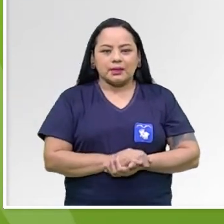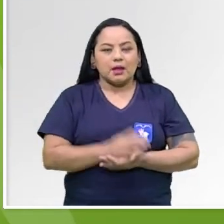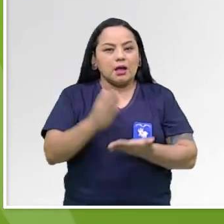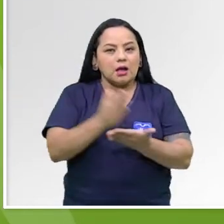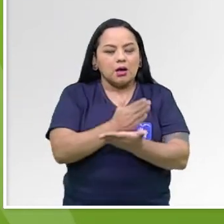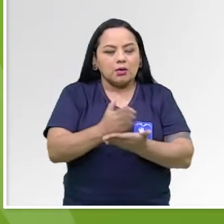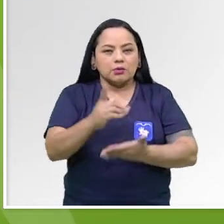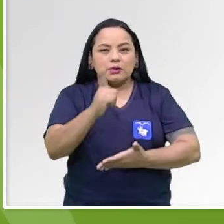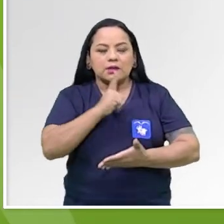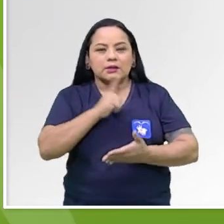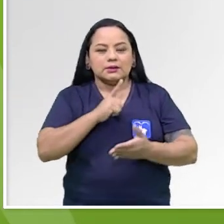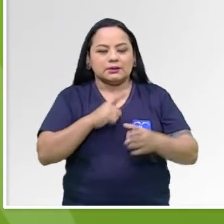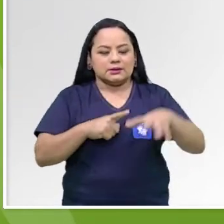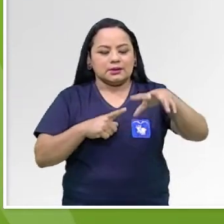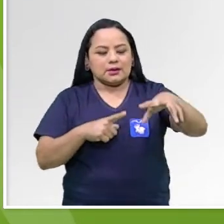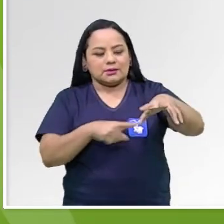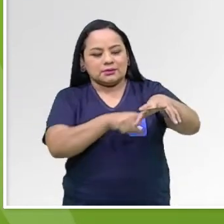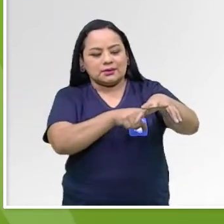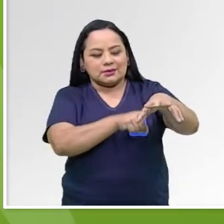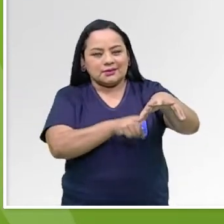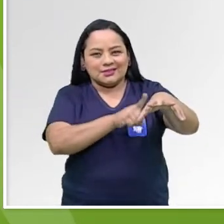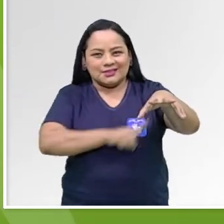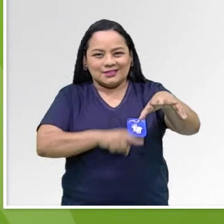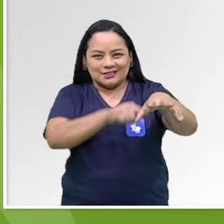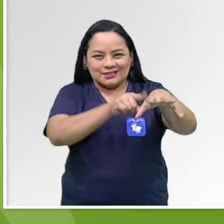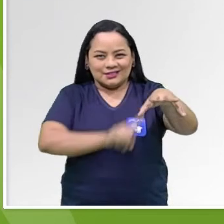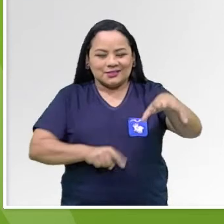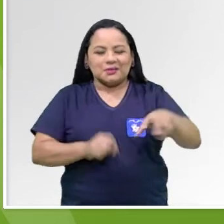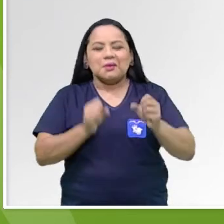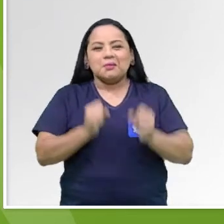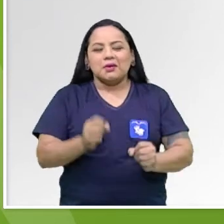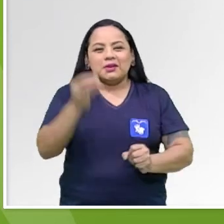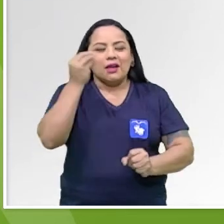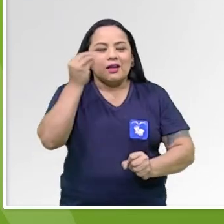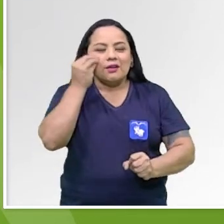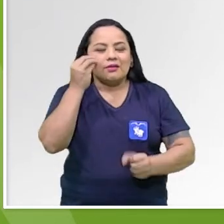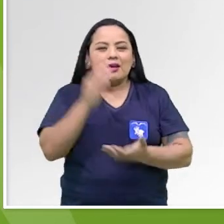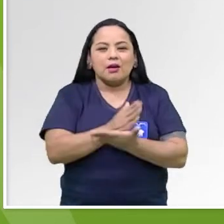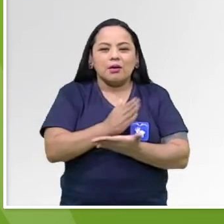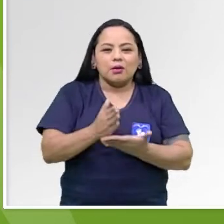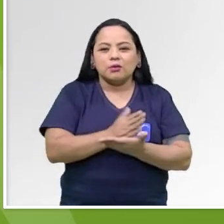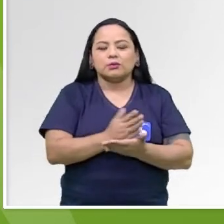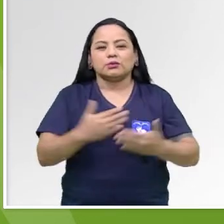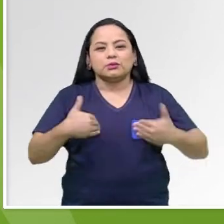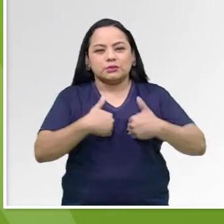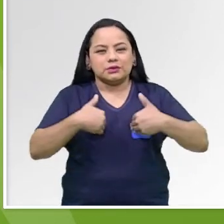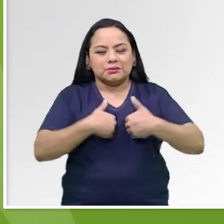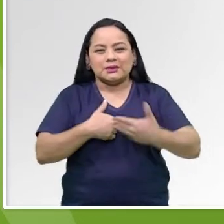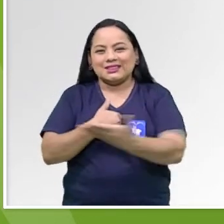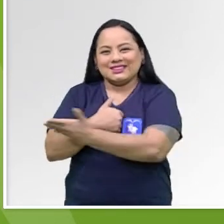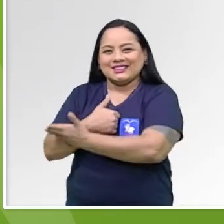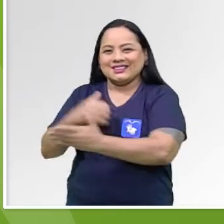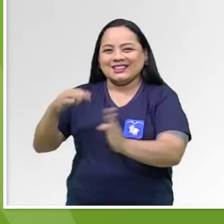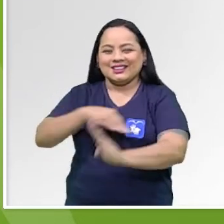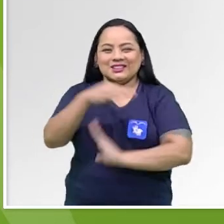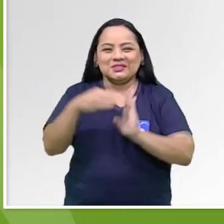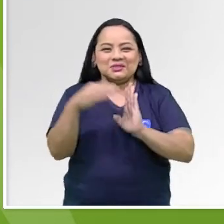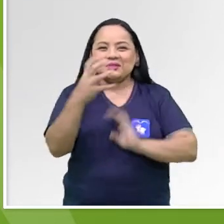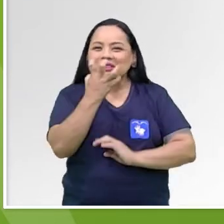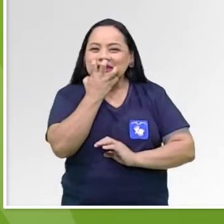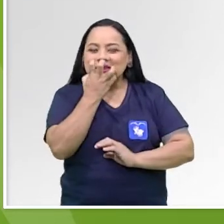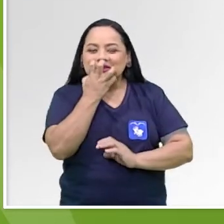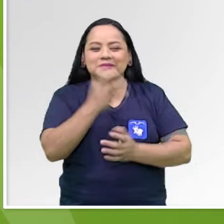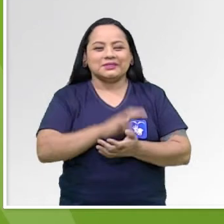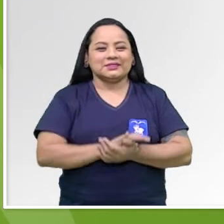ainda possuem cauda, tá? E a gente pode observar aí alguns animais, na verdade todos são cachorros, né? E todos